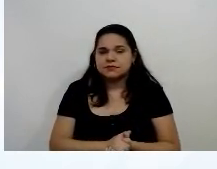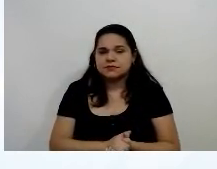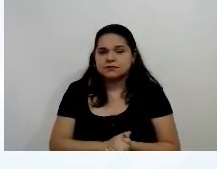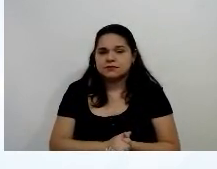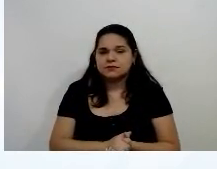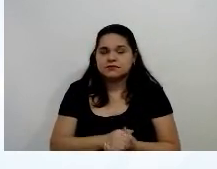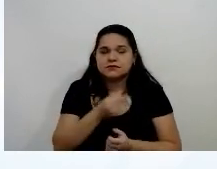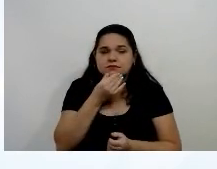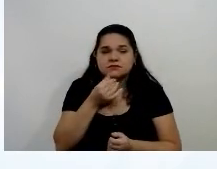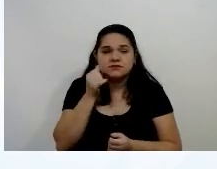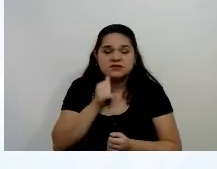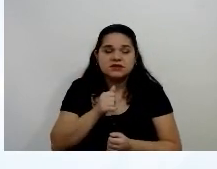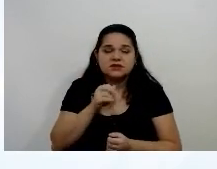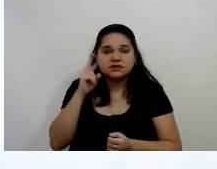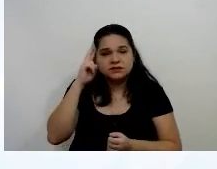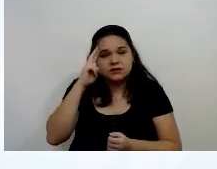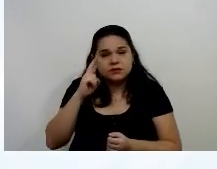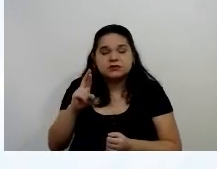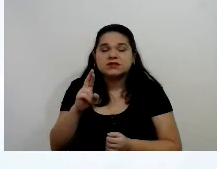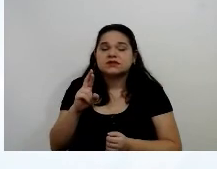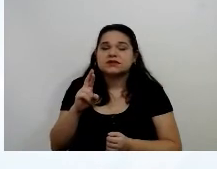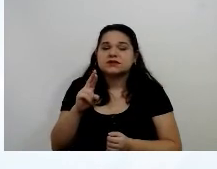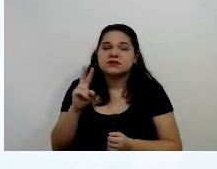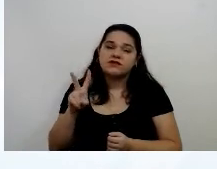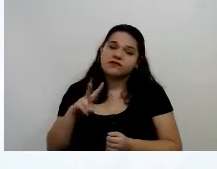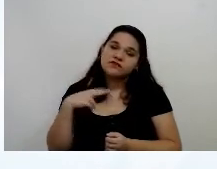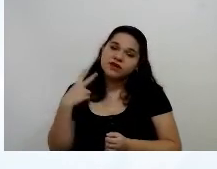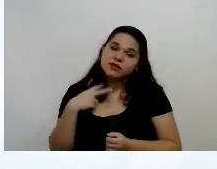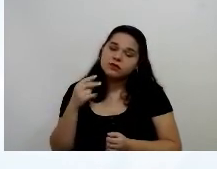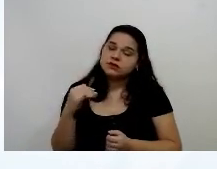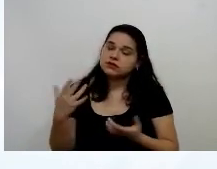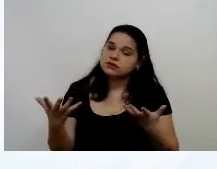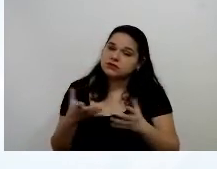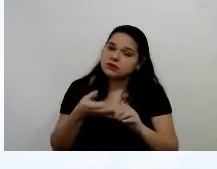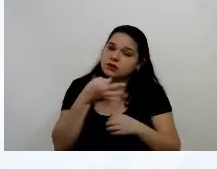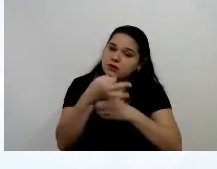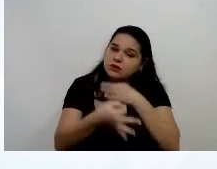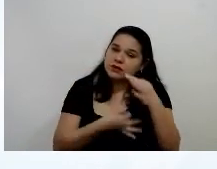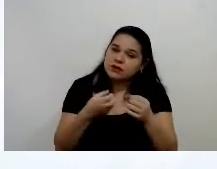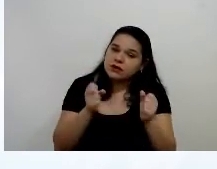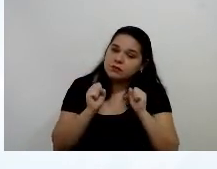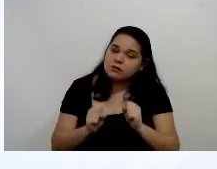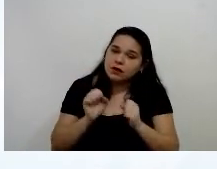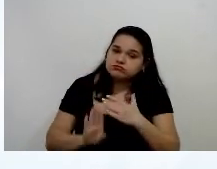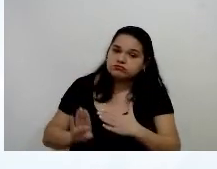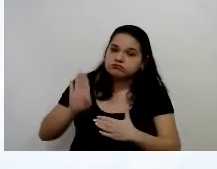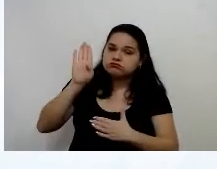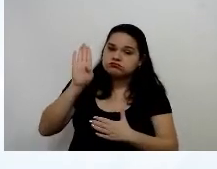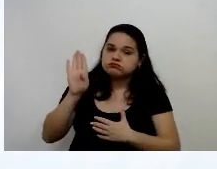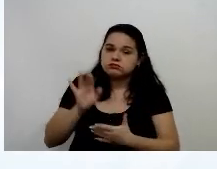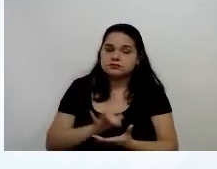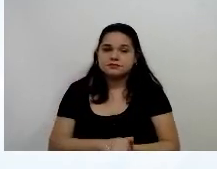Senhores vereadores, se alguém desejar fazer algum comentário, é só se manifestar aqui que eu faço a inscrição.